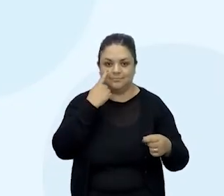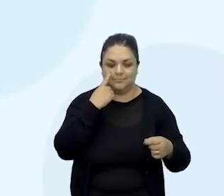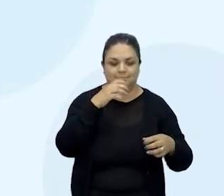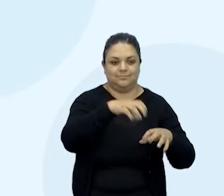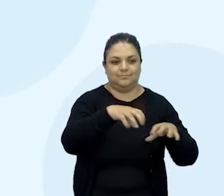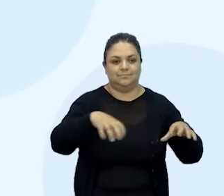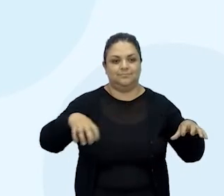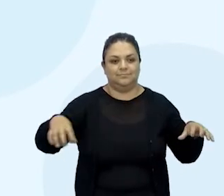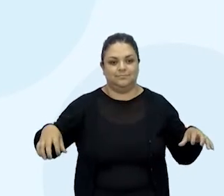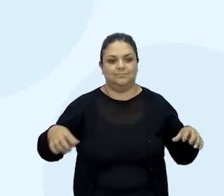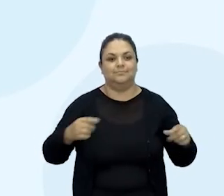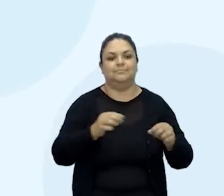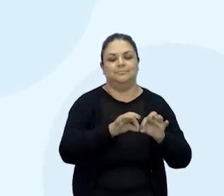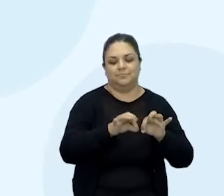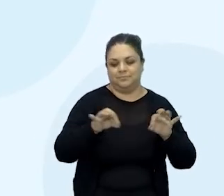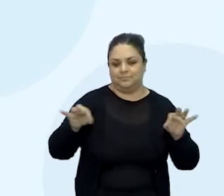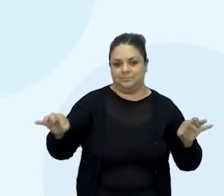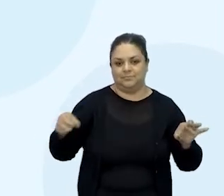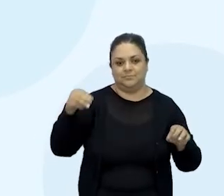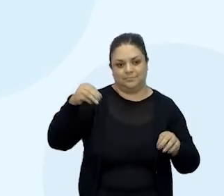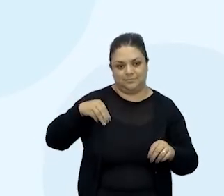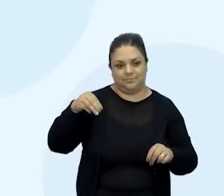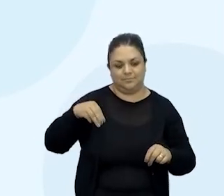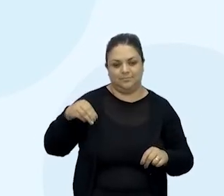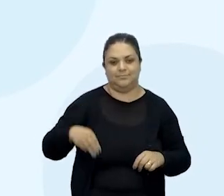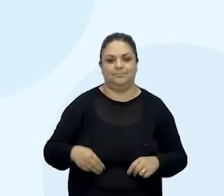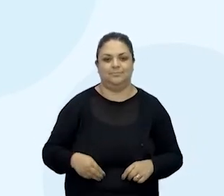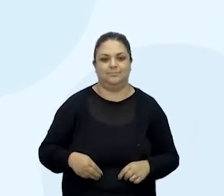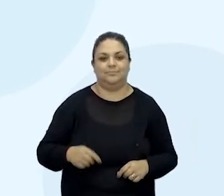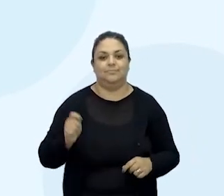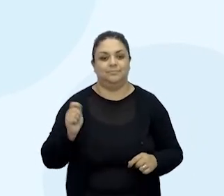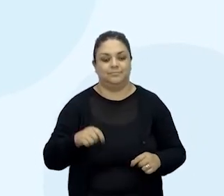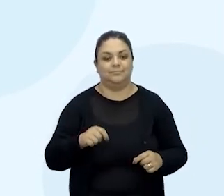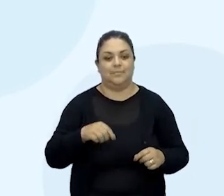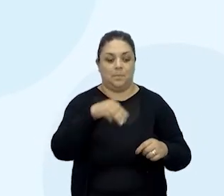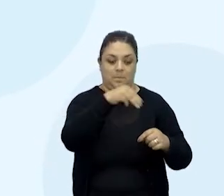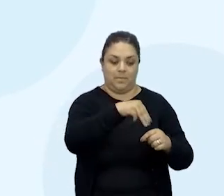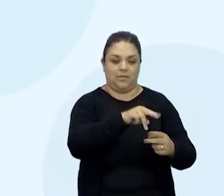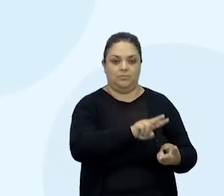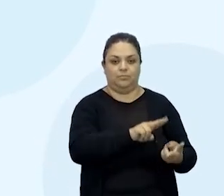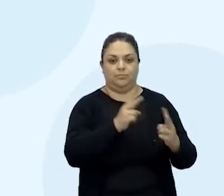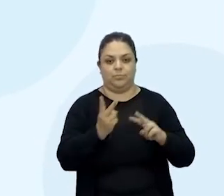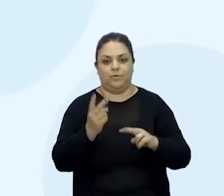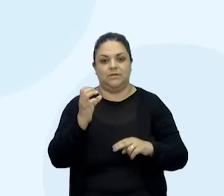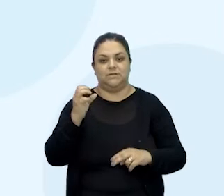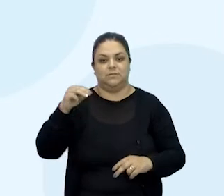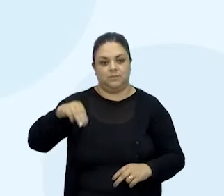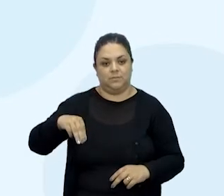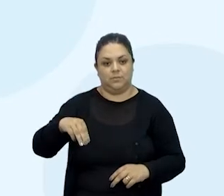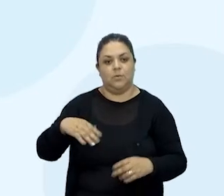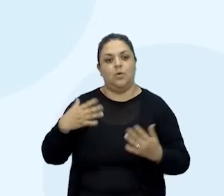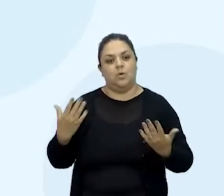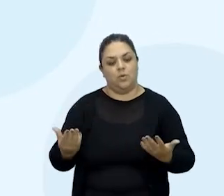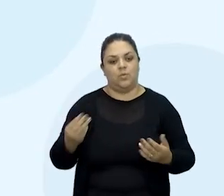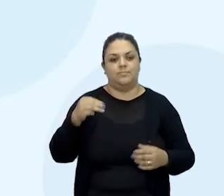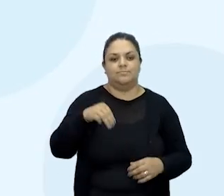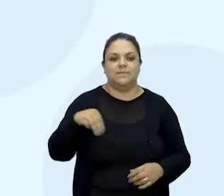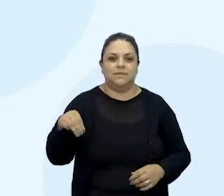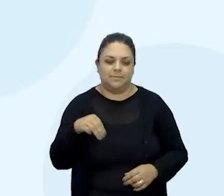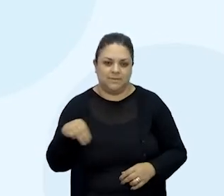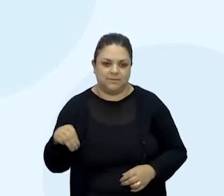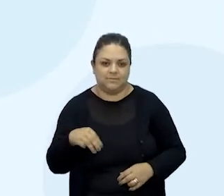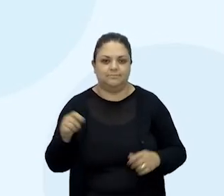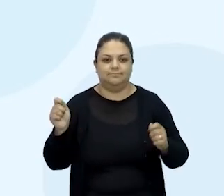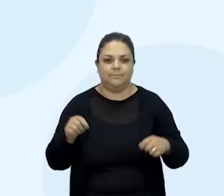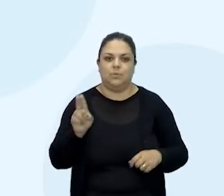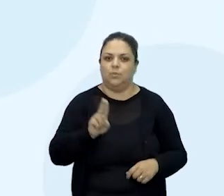da escala métrica, podemos notar que a transformação de metros para centímetros, ou para quem preferir, de milímetros, é